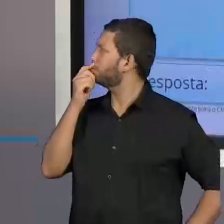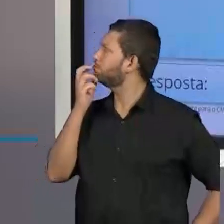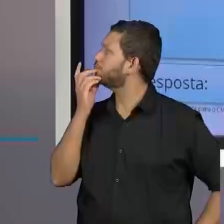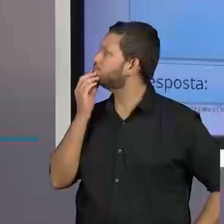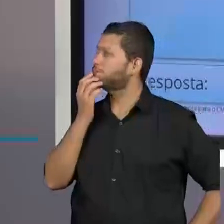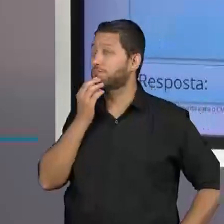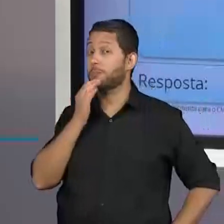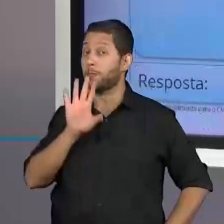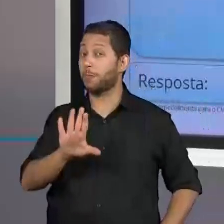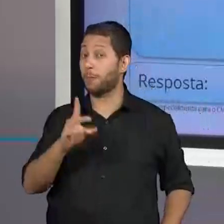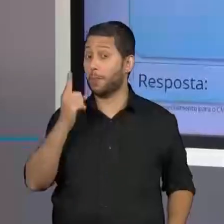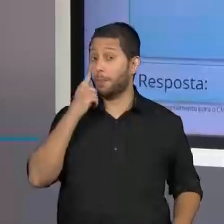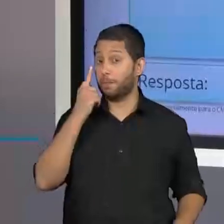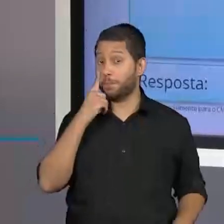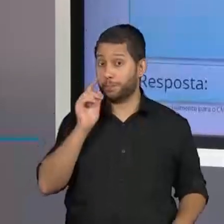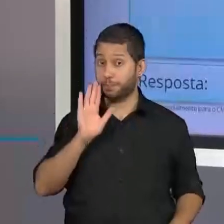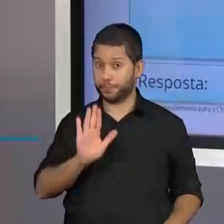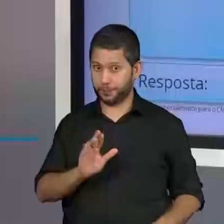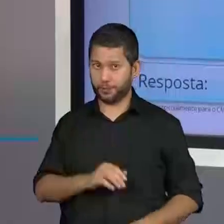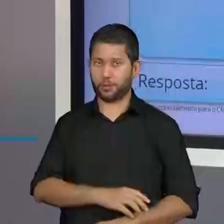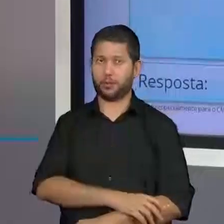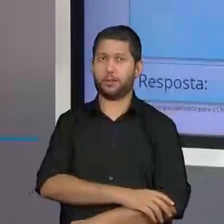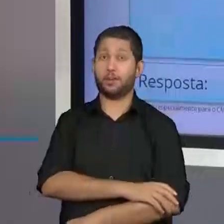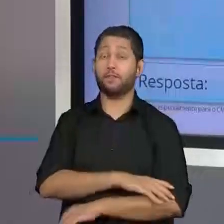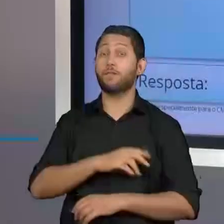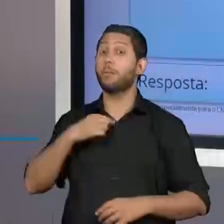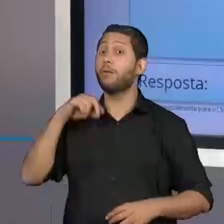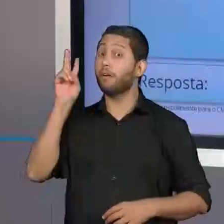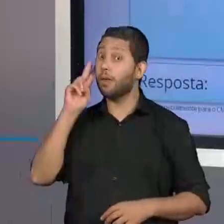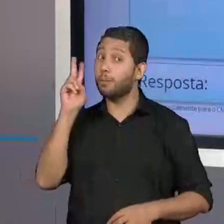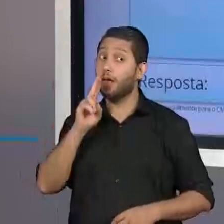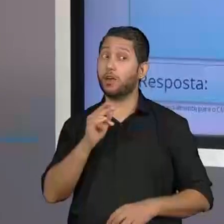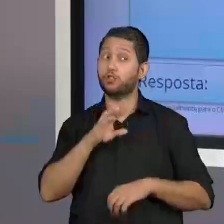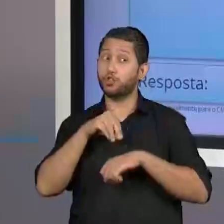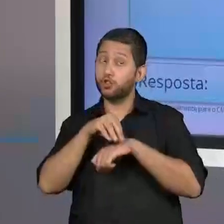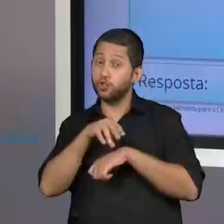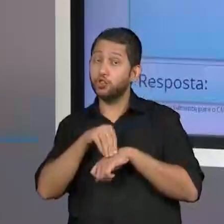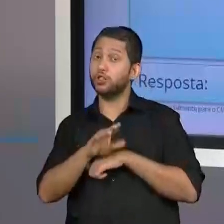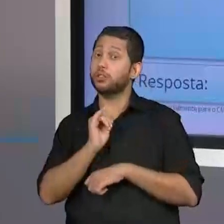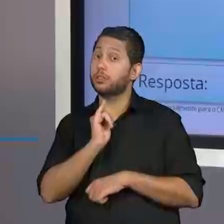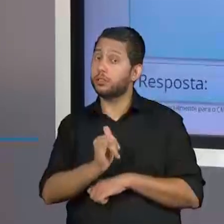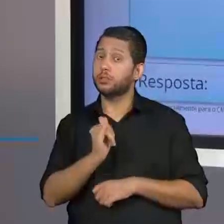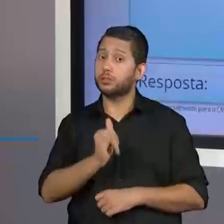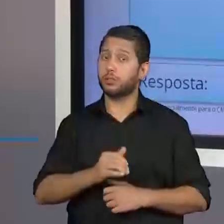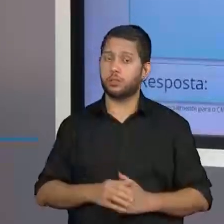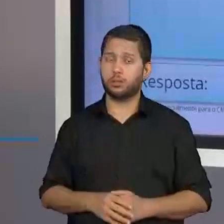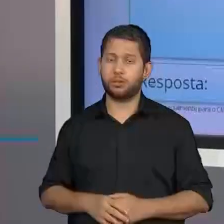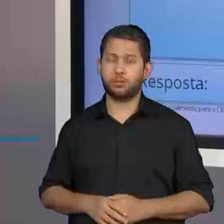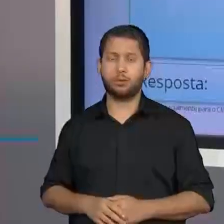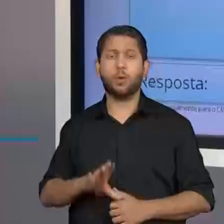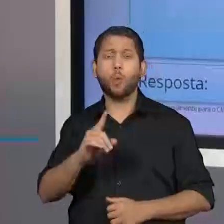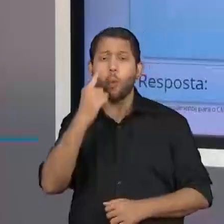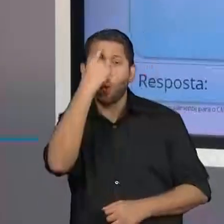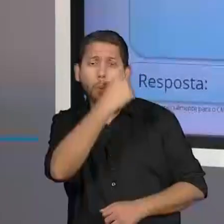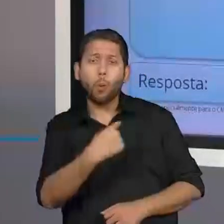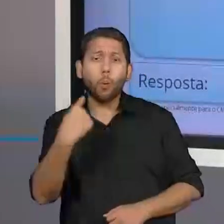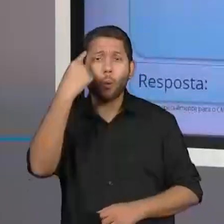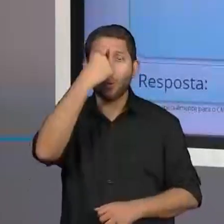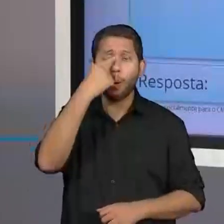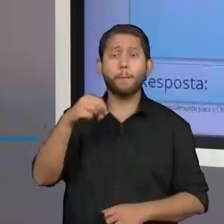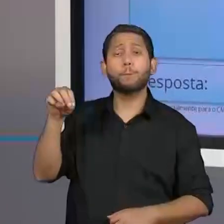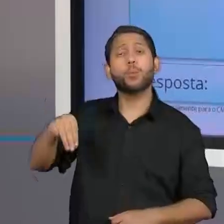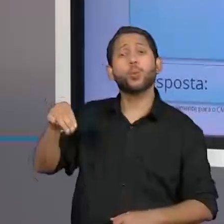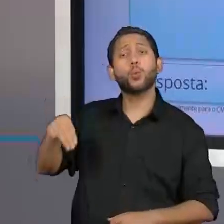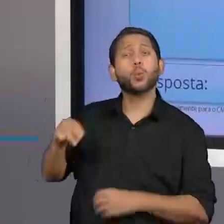Então, primeiro, a gente podia relembrar uma informação importante aqui. Quantos minutos tem em 1 hora? Vocês